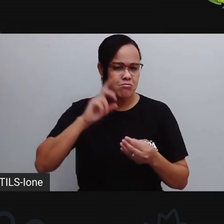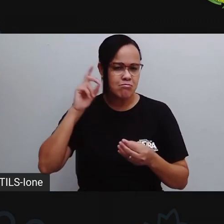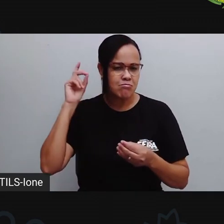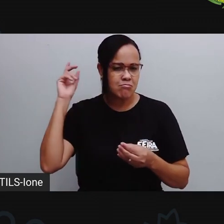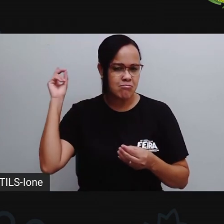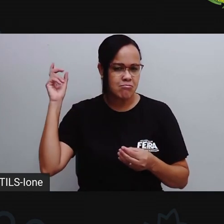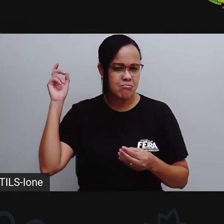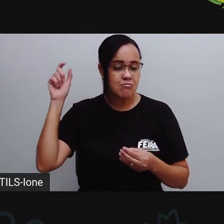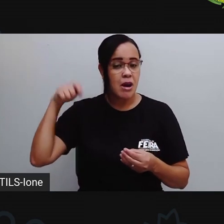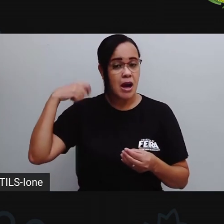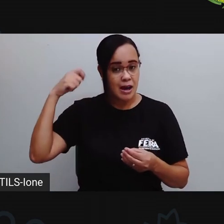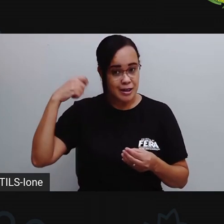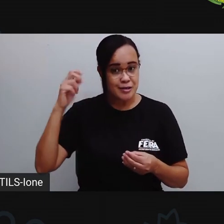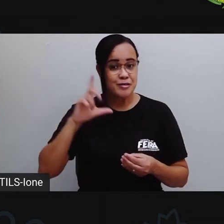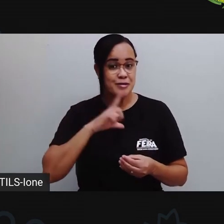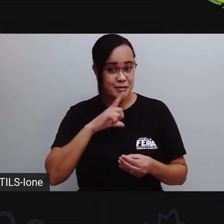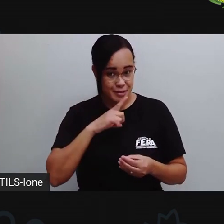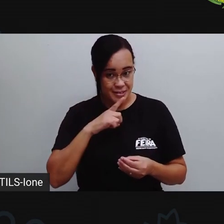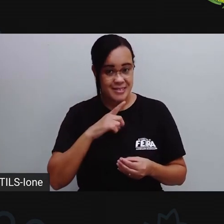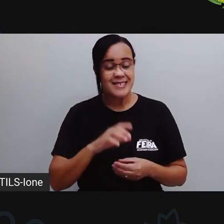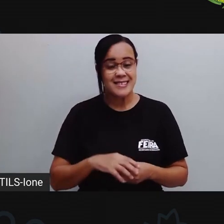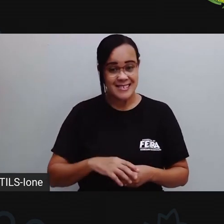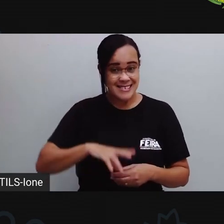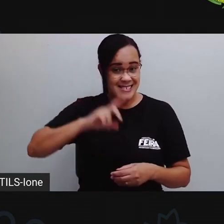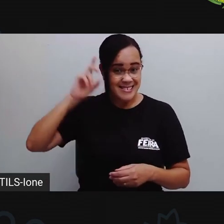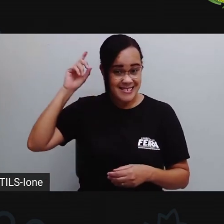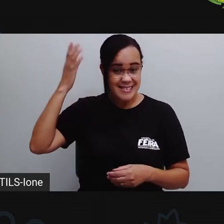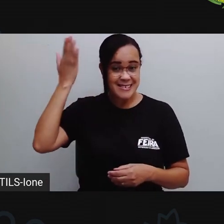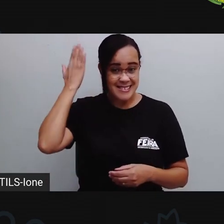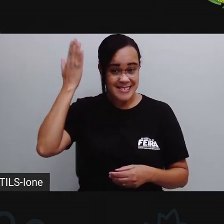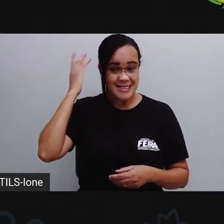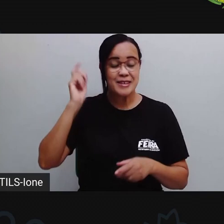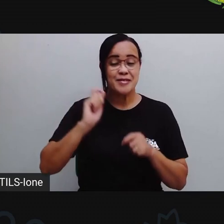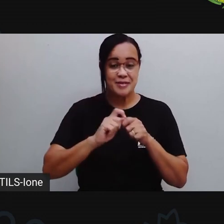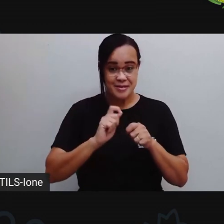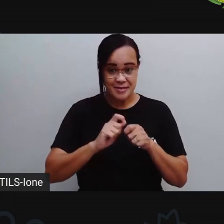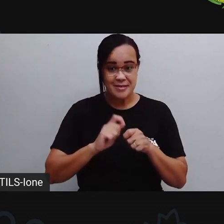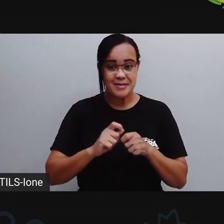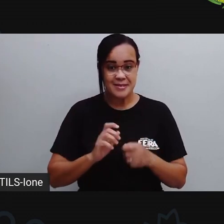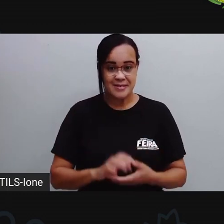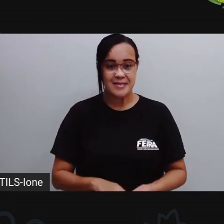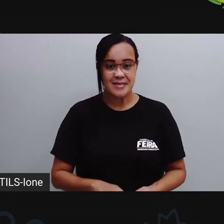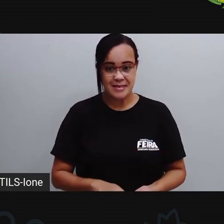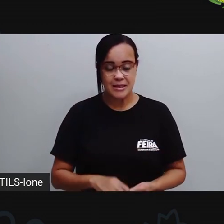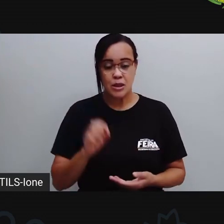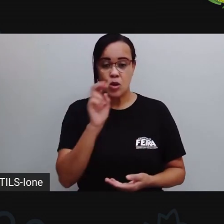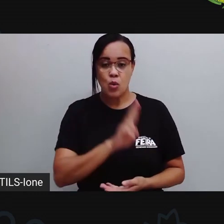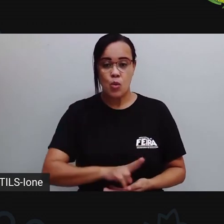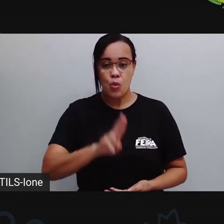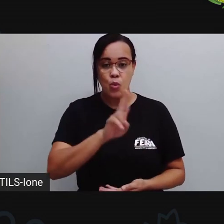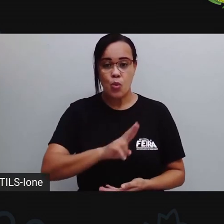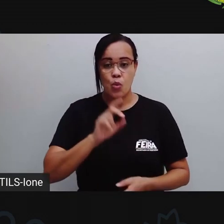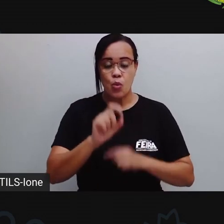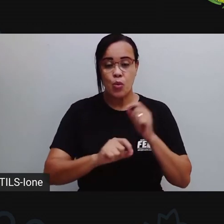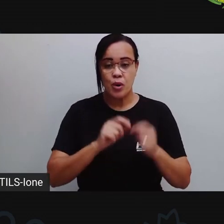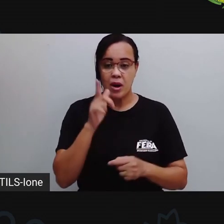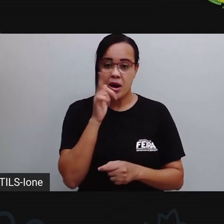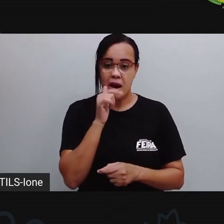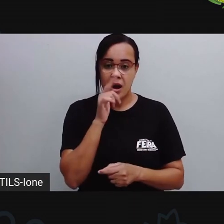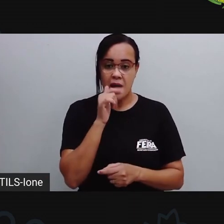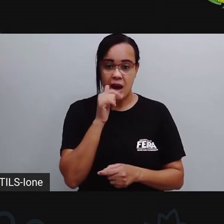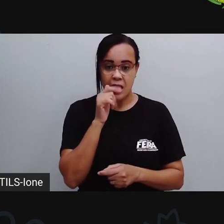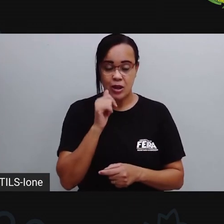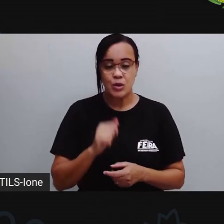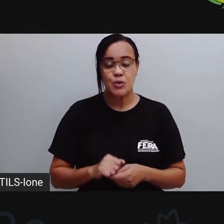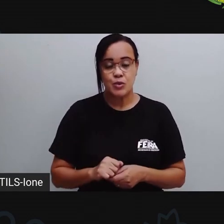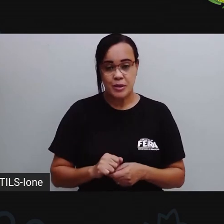da técnica. E antigamente fazia muito isso, né? Fazia usando água